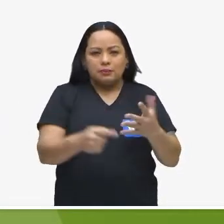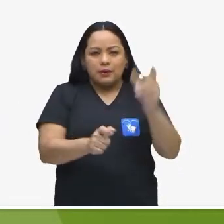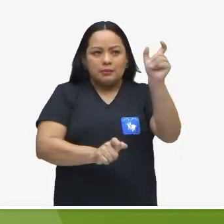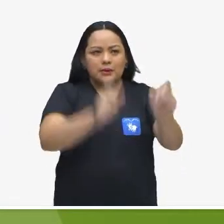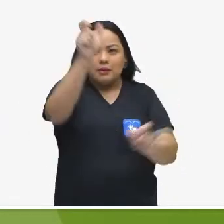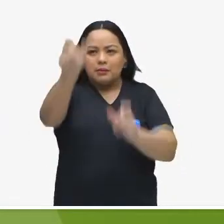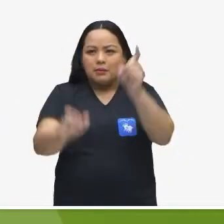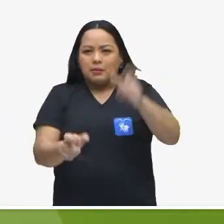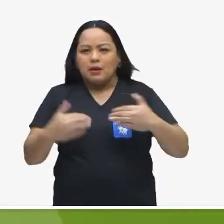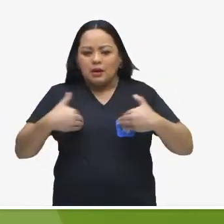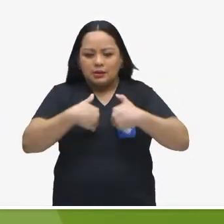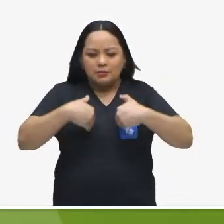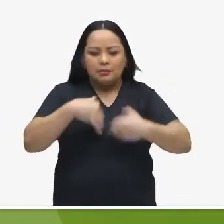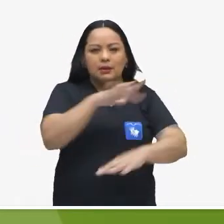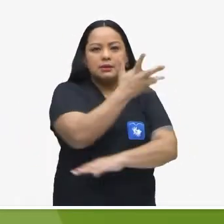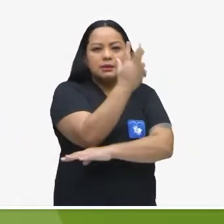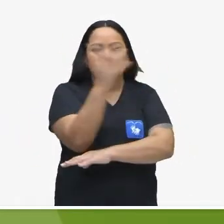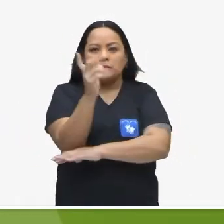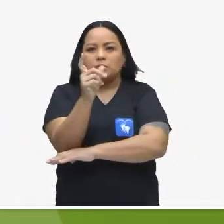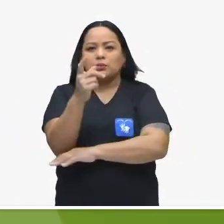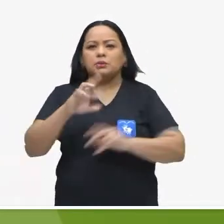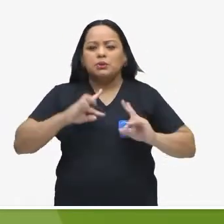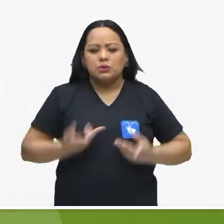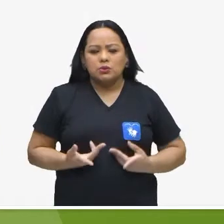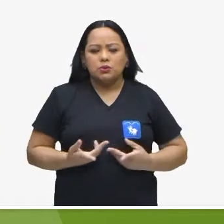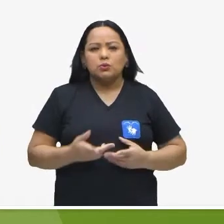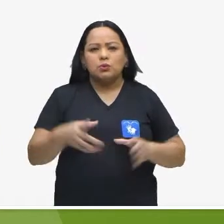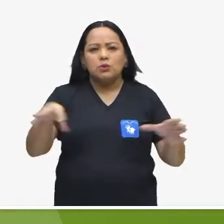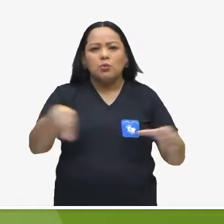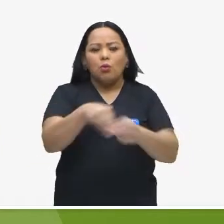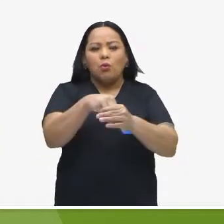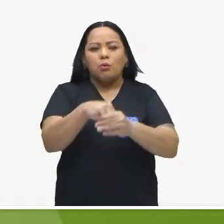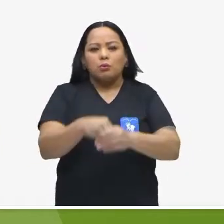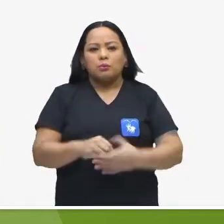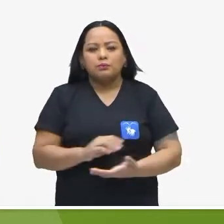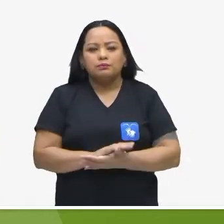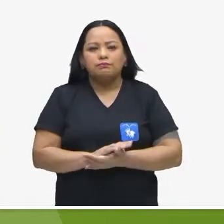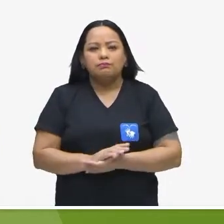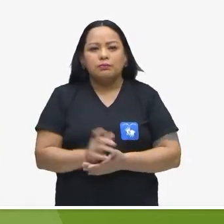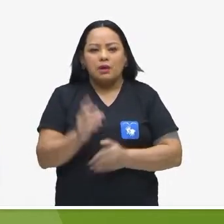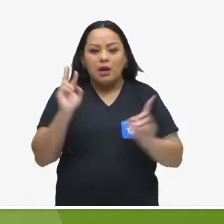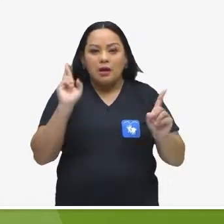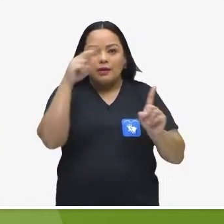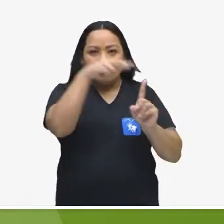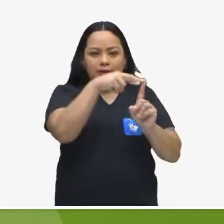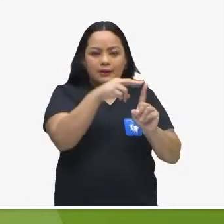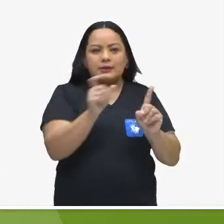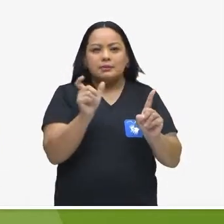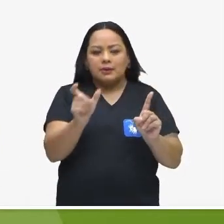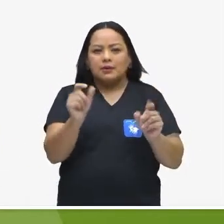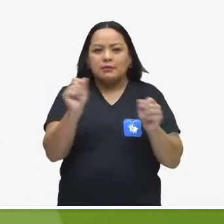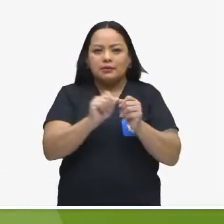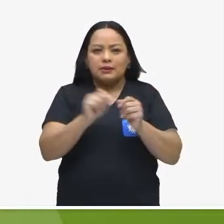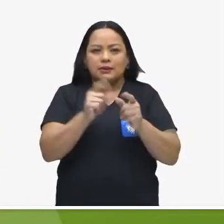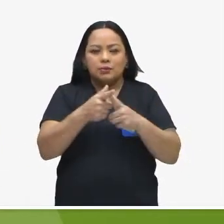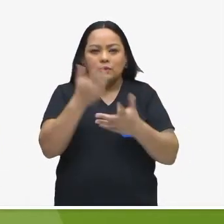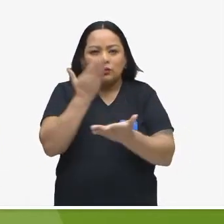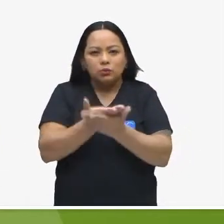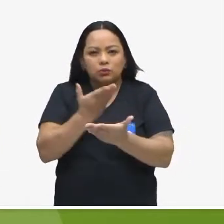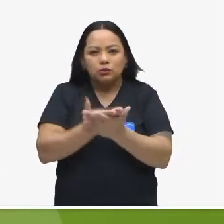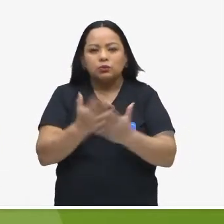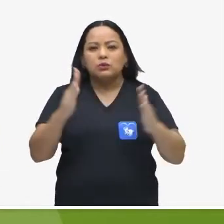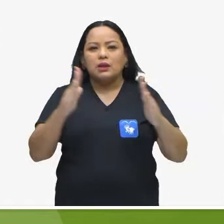estão inseridos, certo? O termo faz uma referência ao estudo da casa